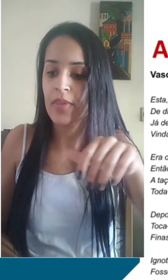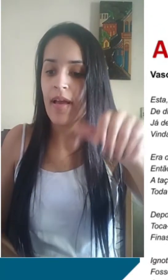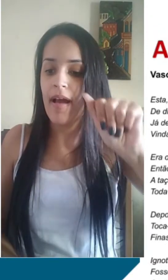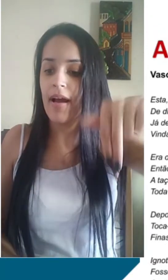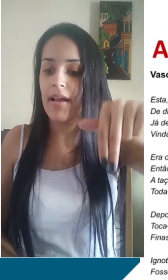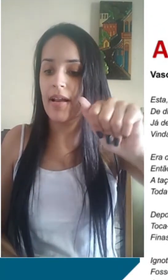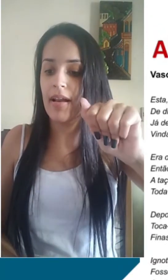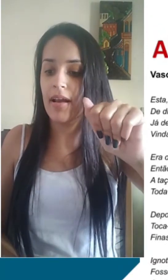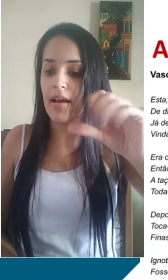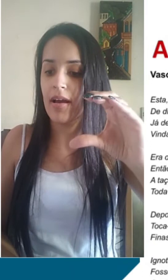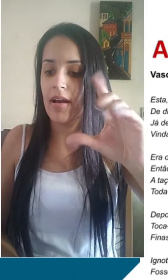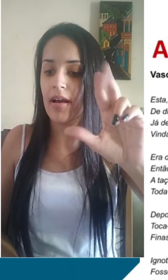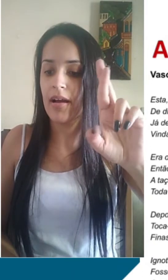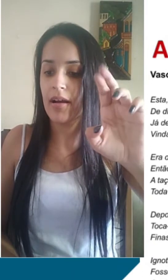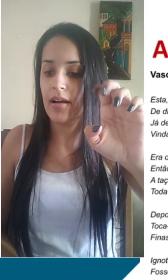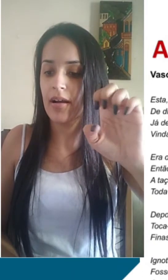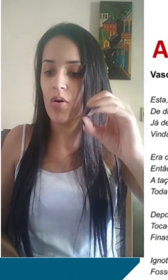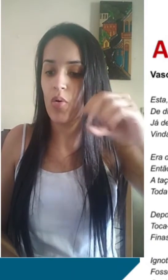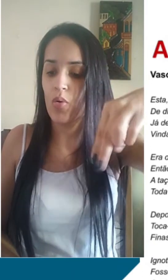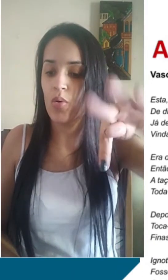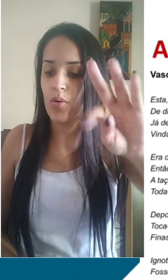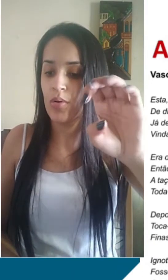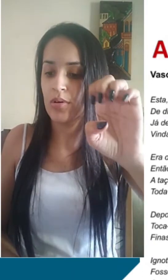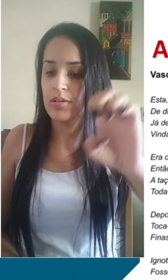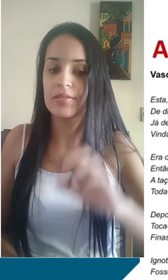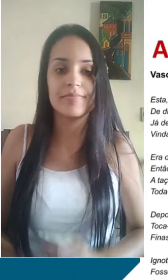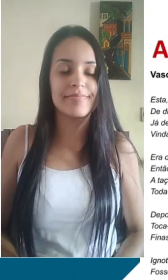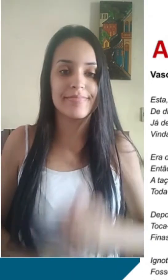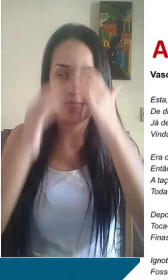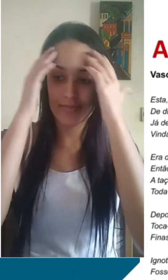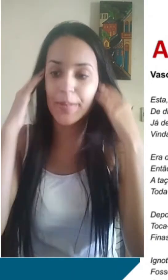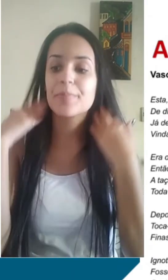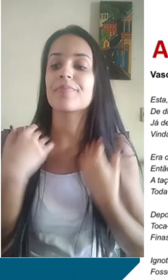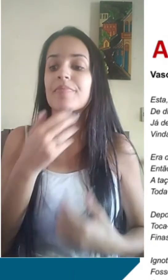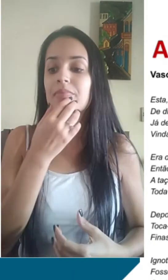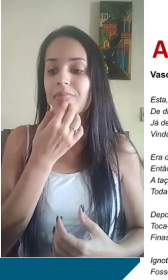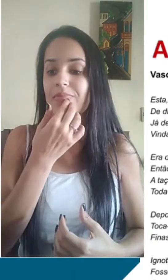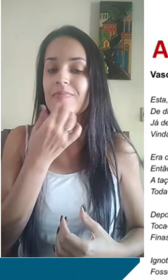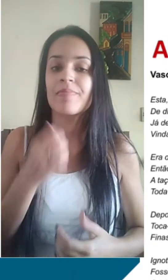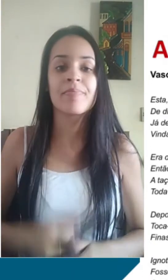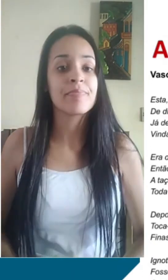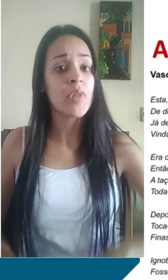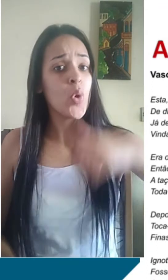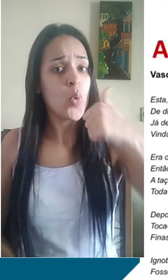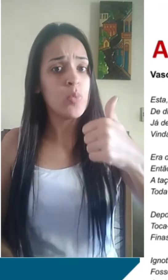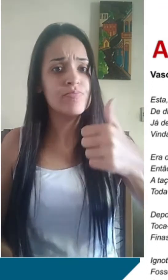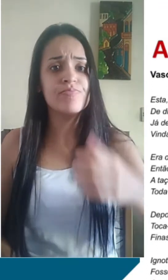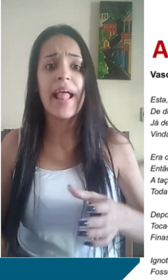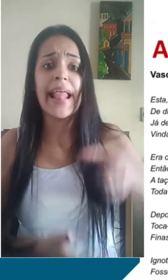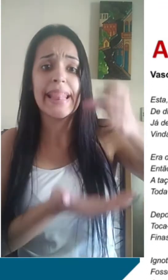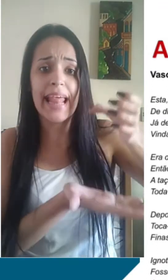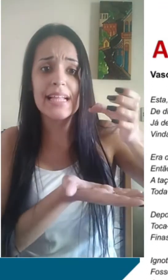na descrição do vaso grego, que nada mais é que uma taça. 2. A descrição do vaso